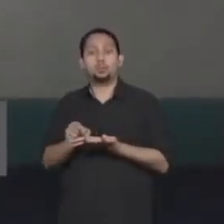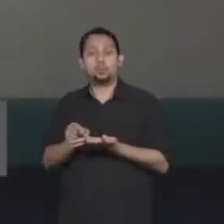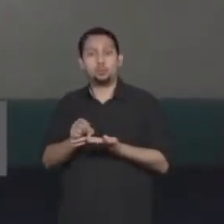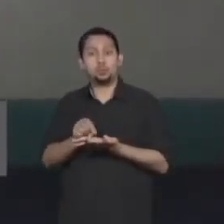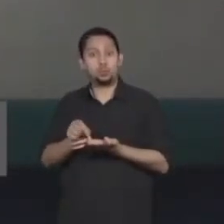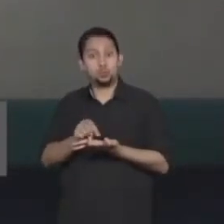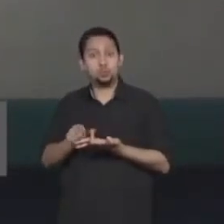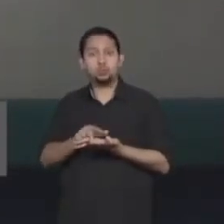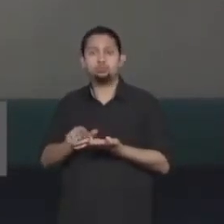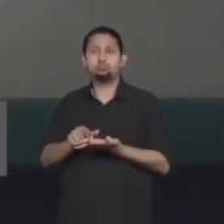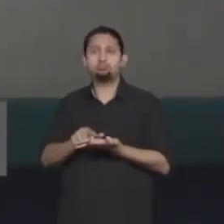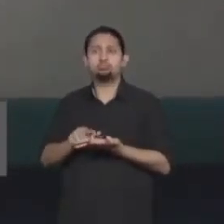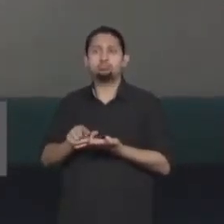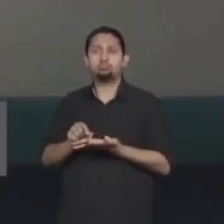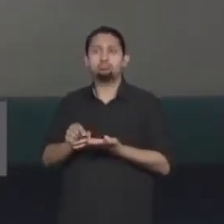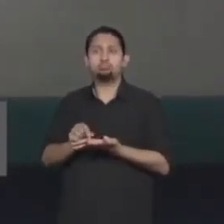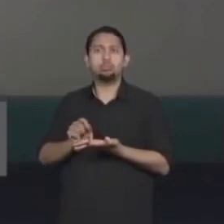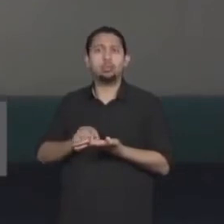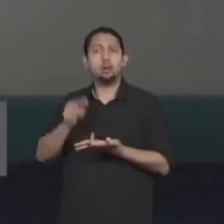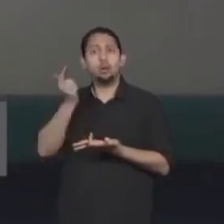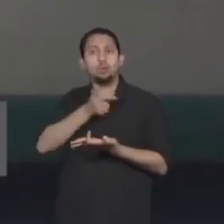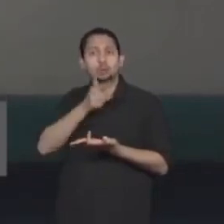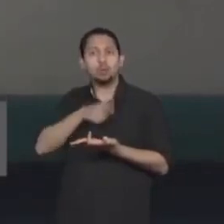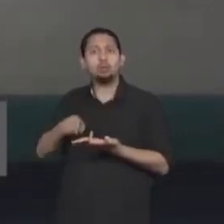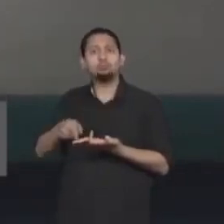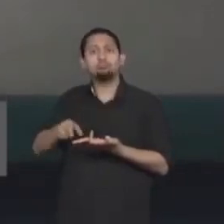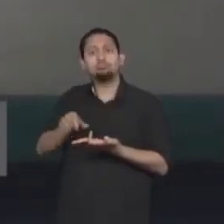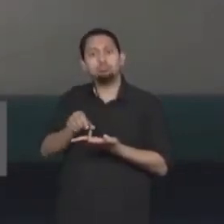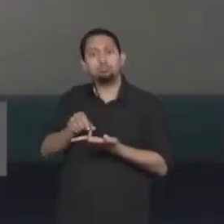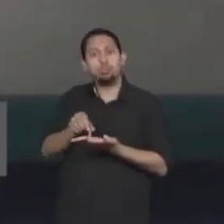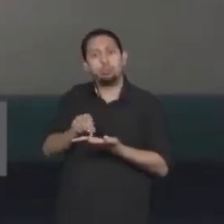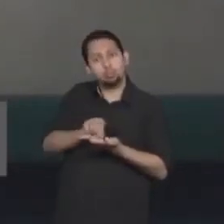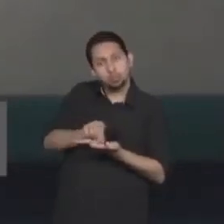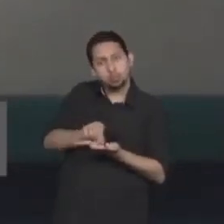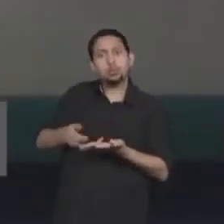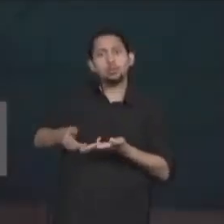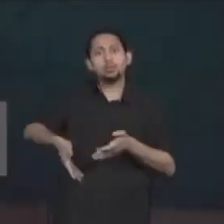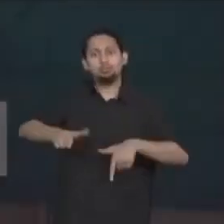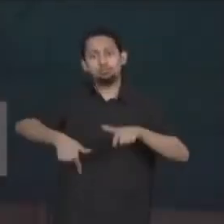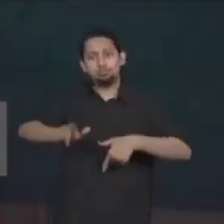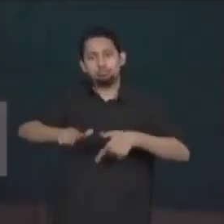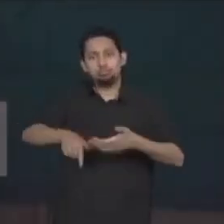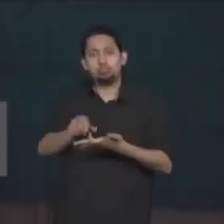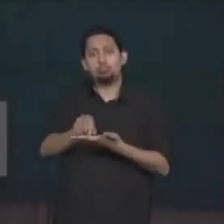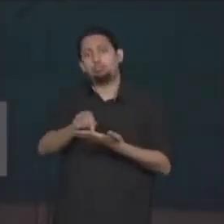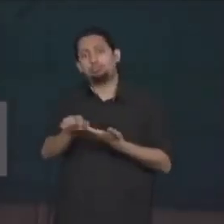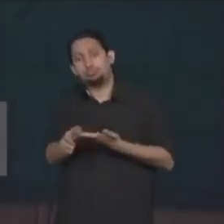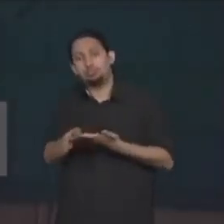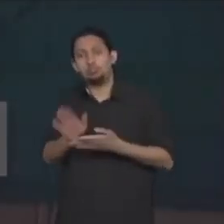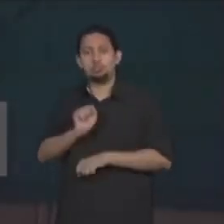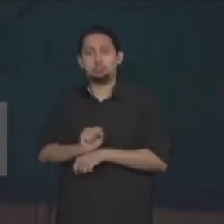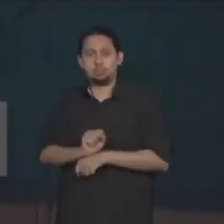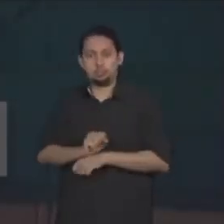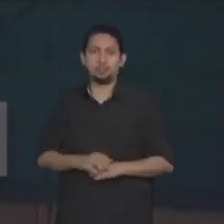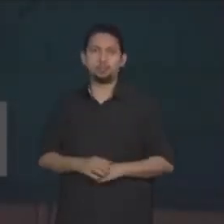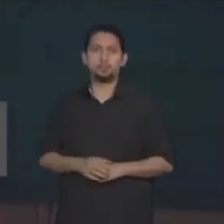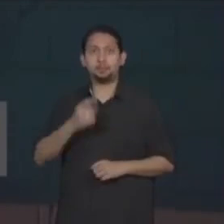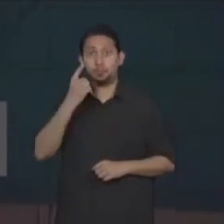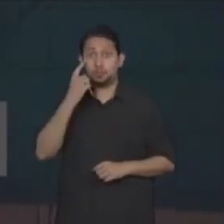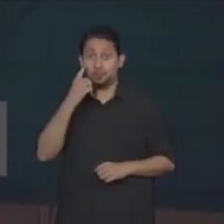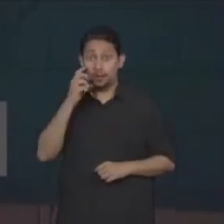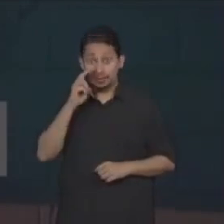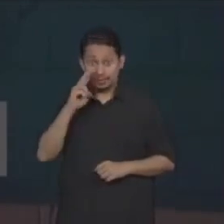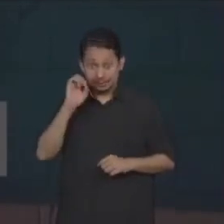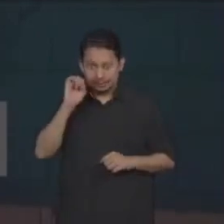funcionar e vai fazer as pernas do meu robô se movimentarem. Vamos lá, vou mostrar para vocês. Agora vamos ver se ele